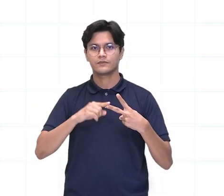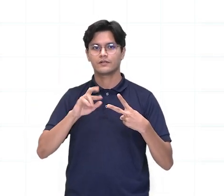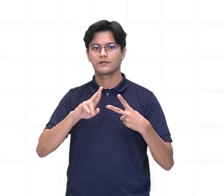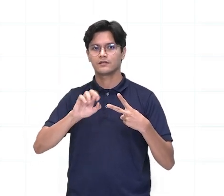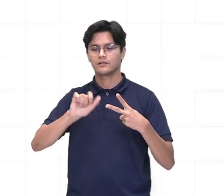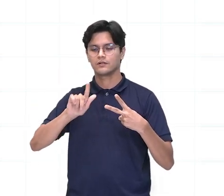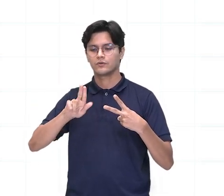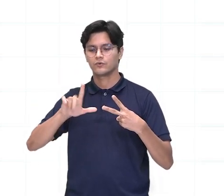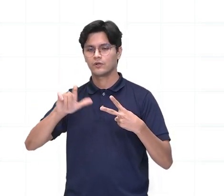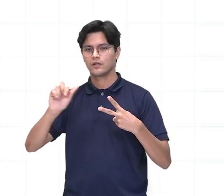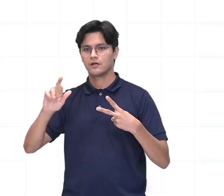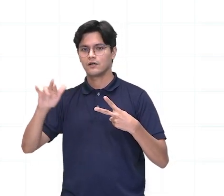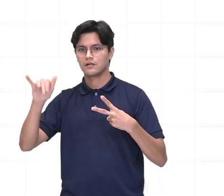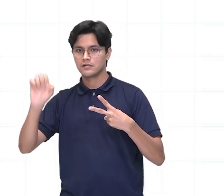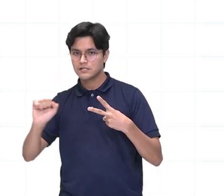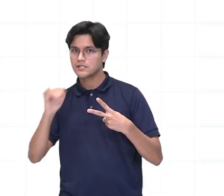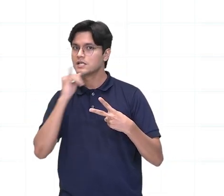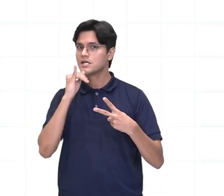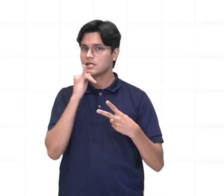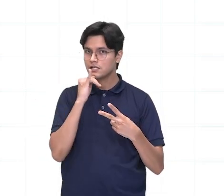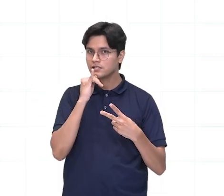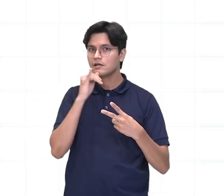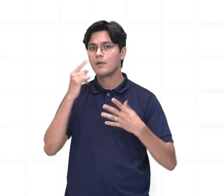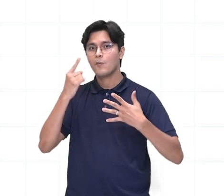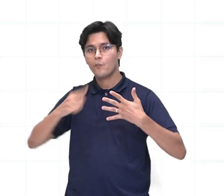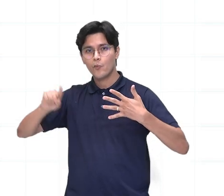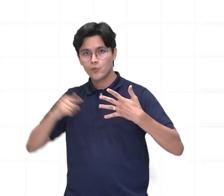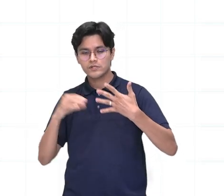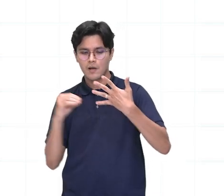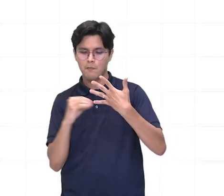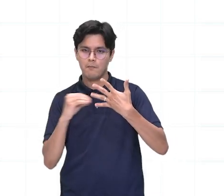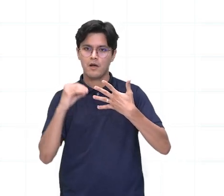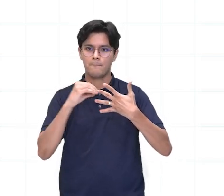ordenado, como as notas de um instrumento.